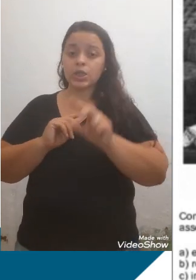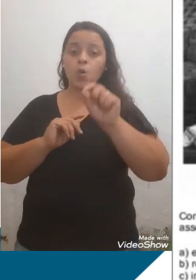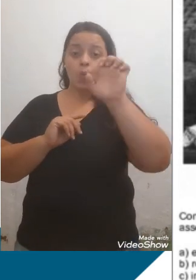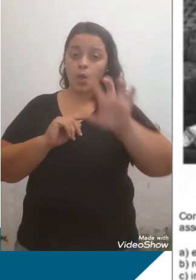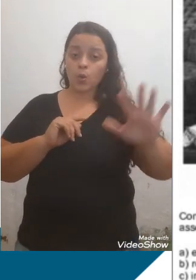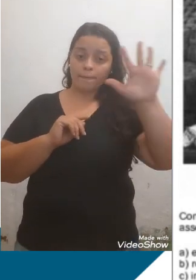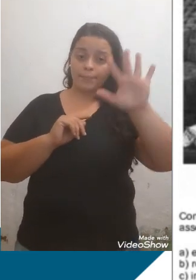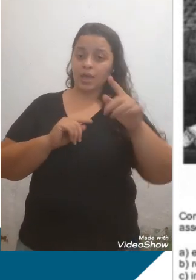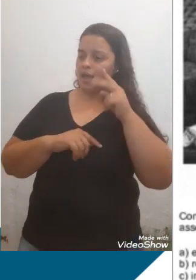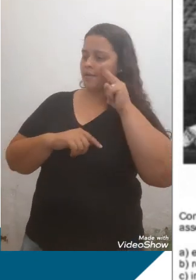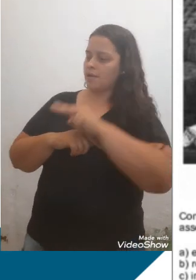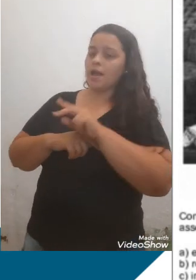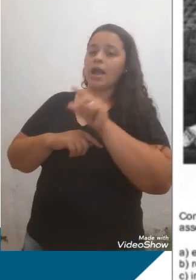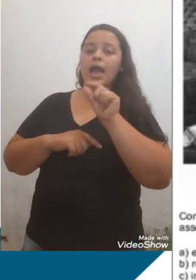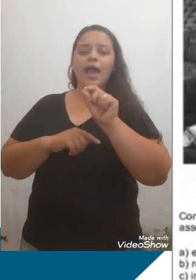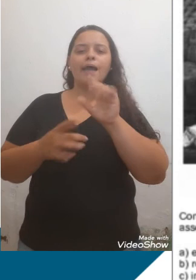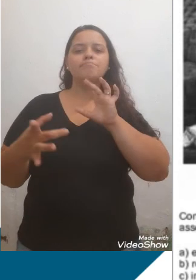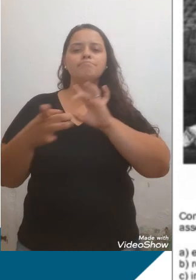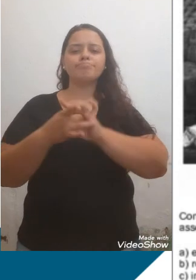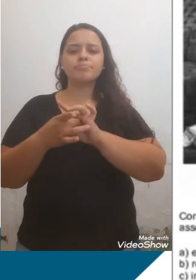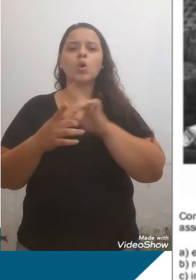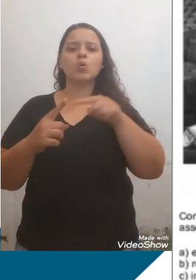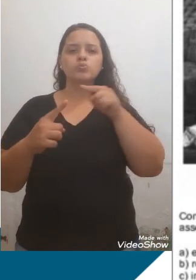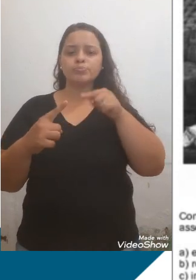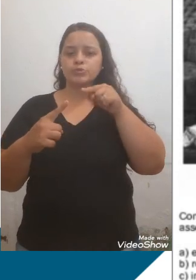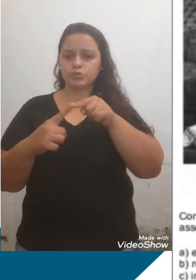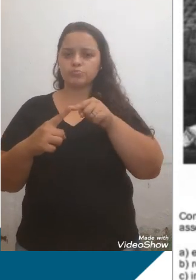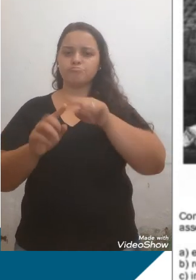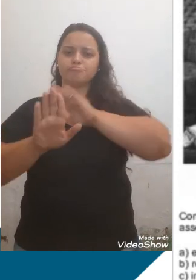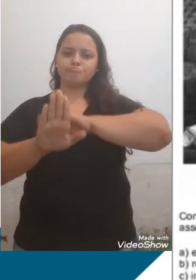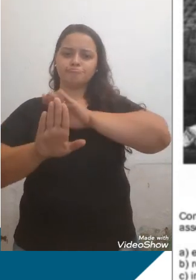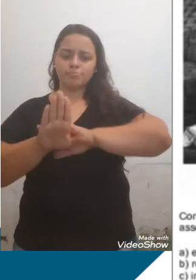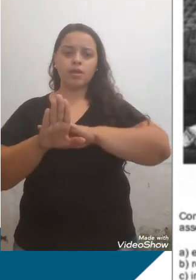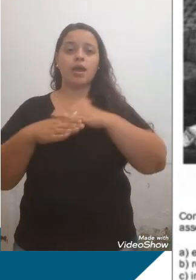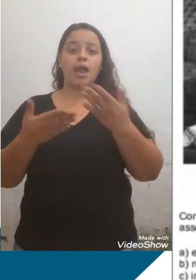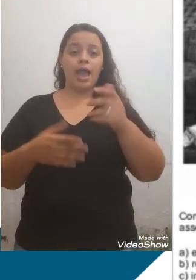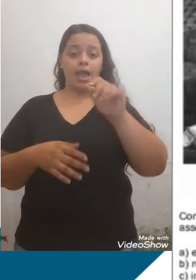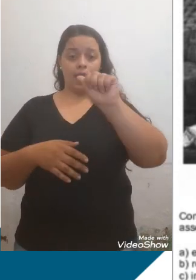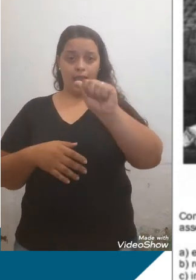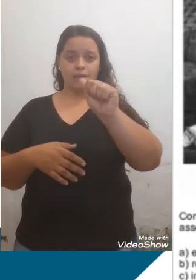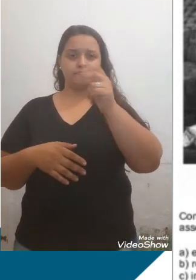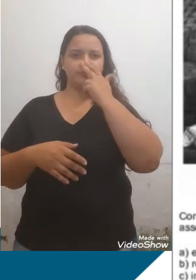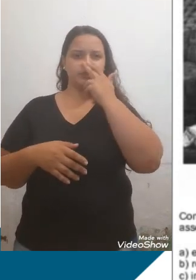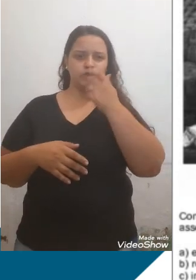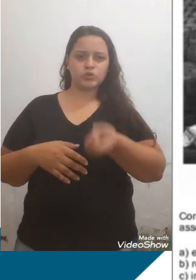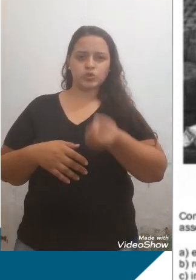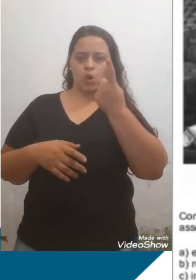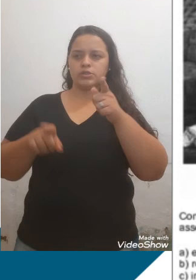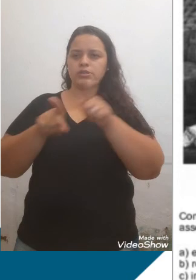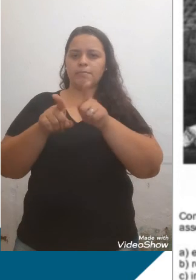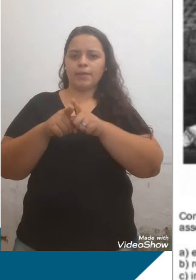outro associava-se a uma subjetividade A. Exótica e